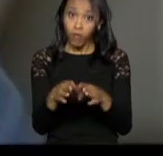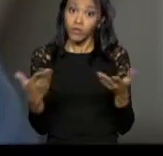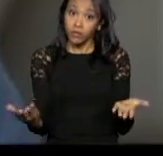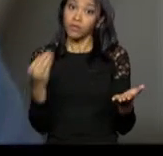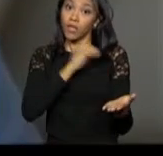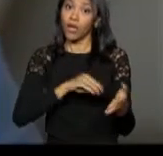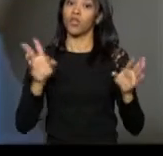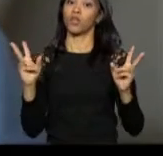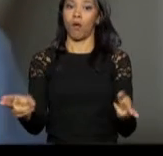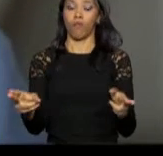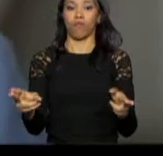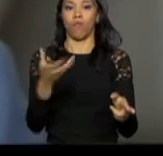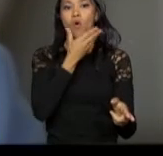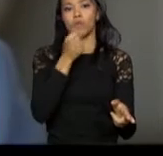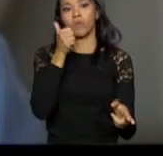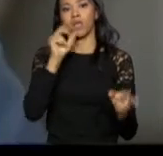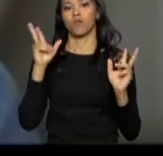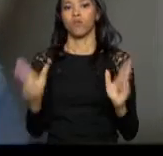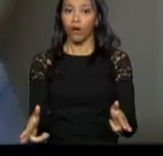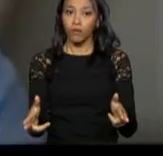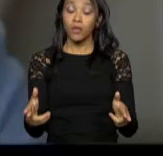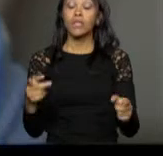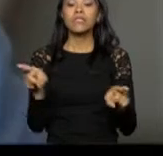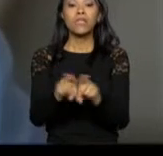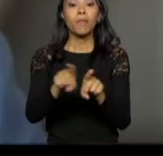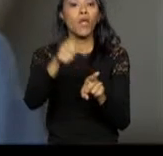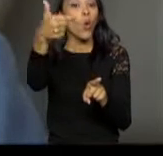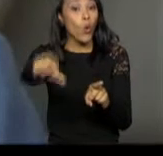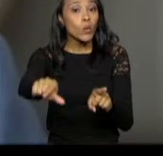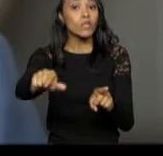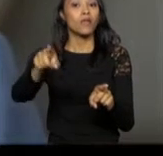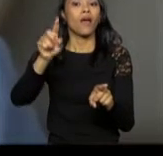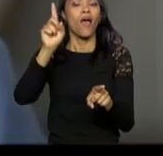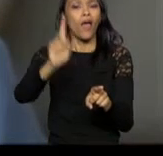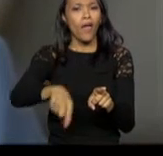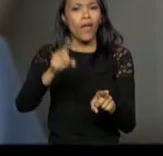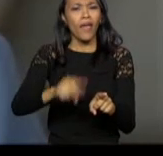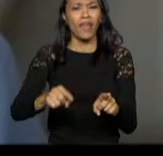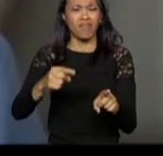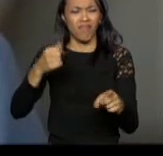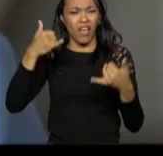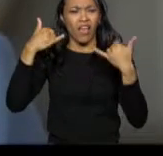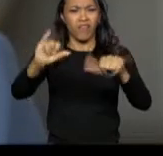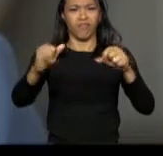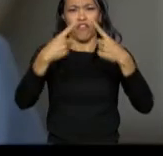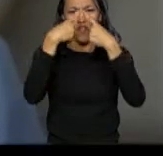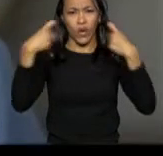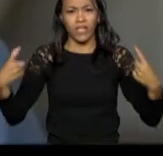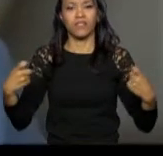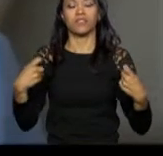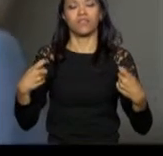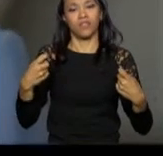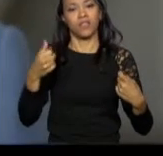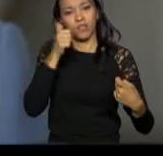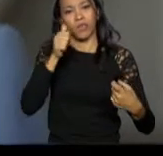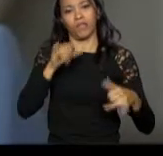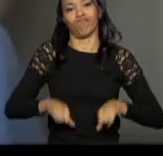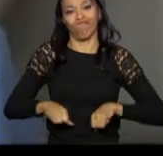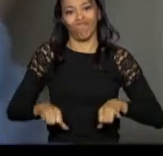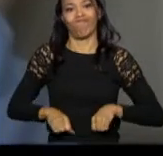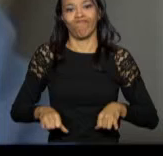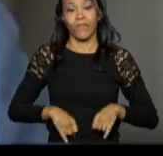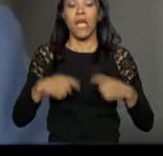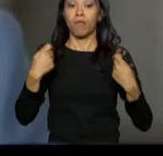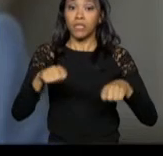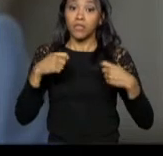mulheres e homens. É preciso combater sem tréguas a violência que recai sobre as mulheres. É